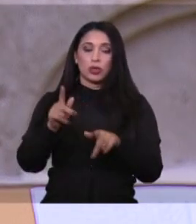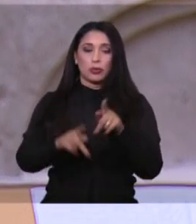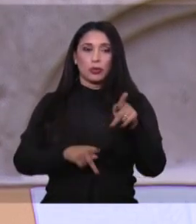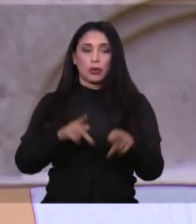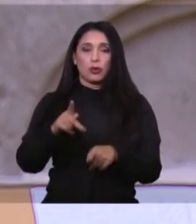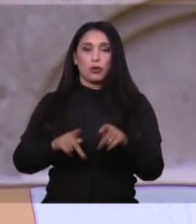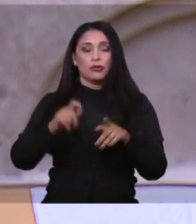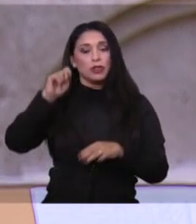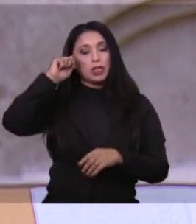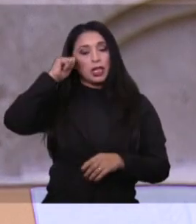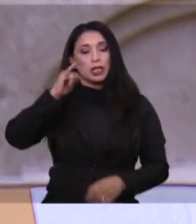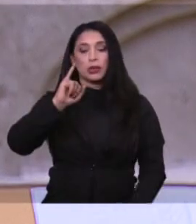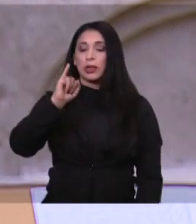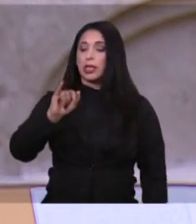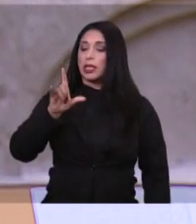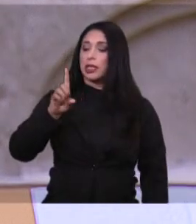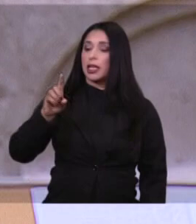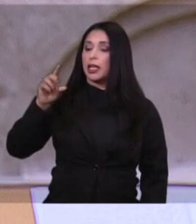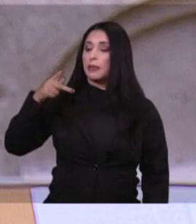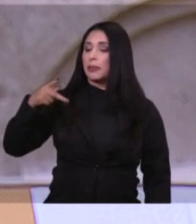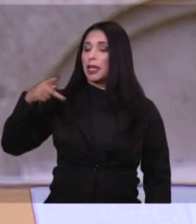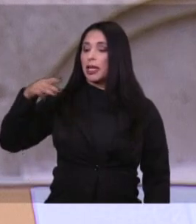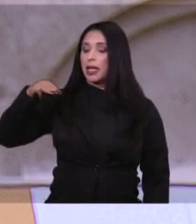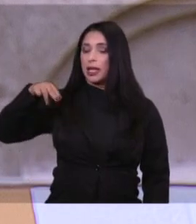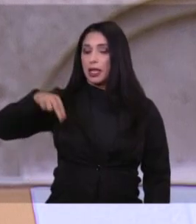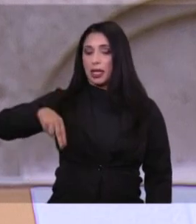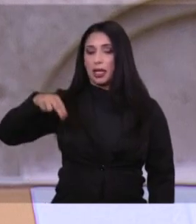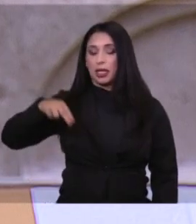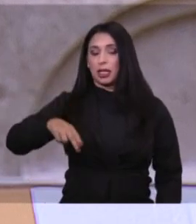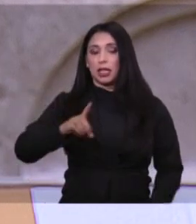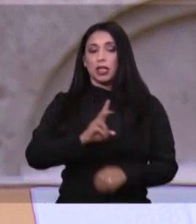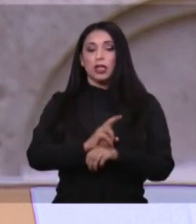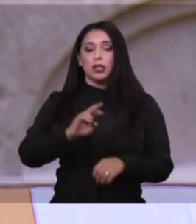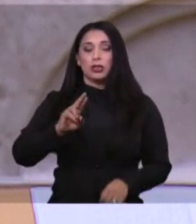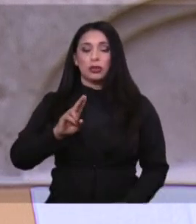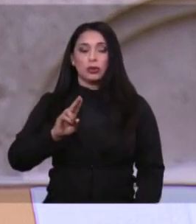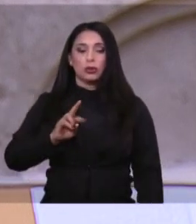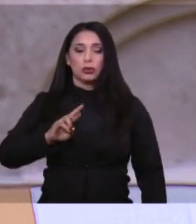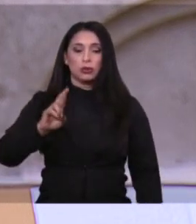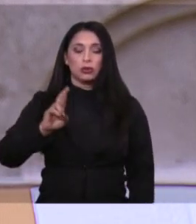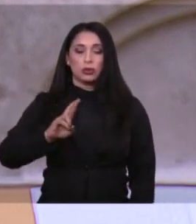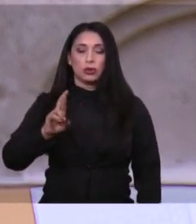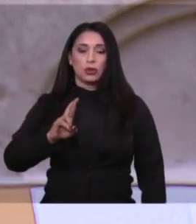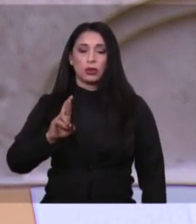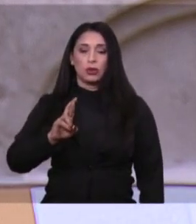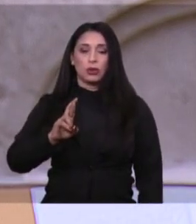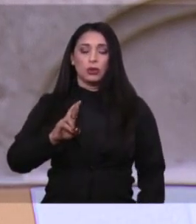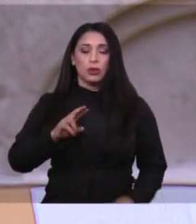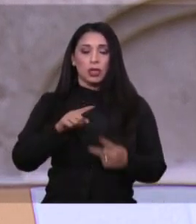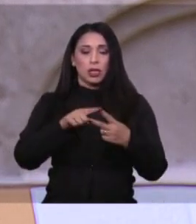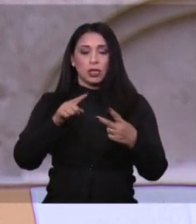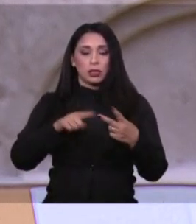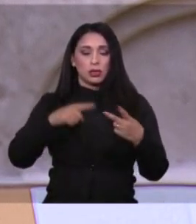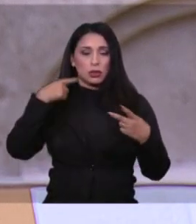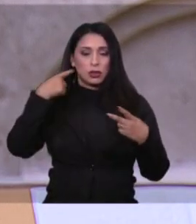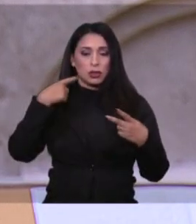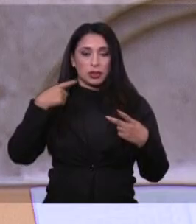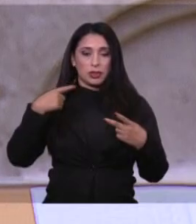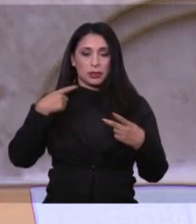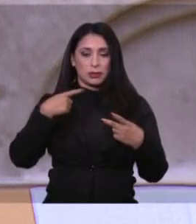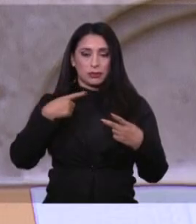Negra, IDPN, os doutores de Jefferson Amadeus de Souza Ferreira e Joel Luiz Costa.